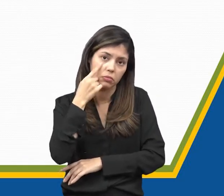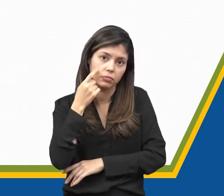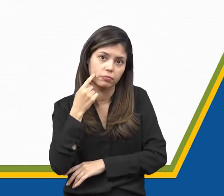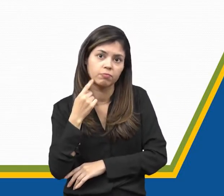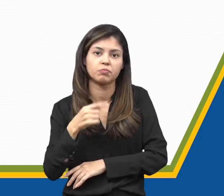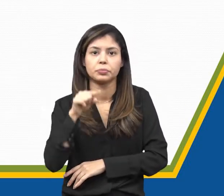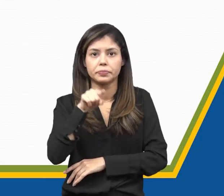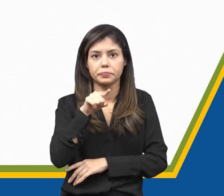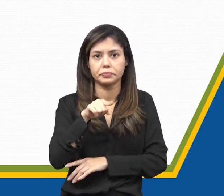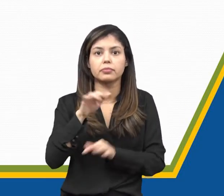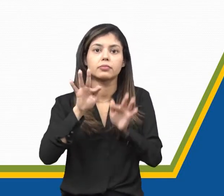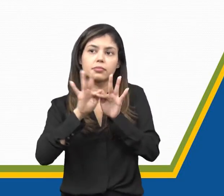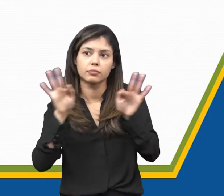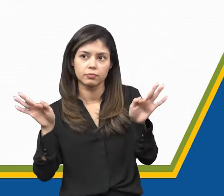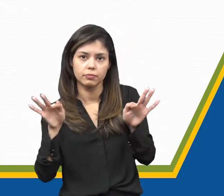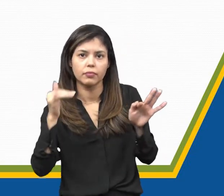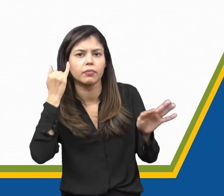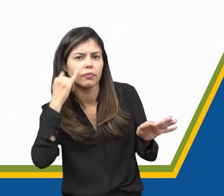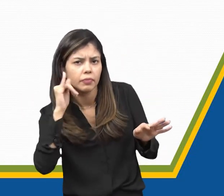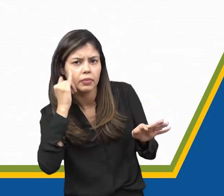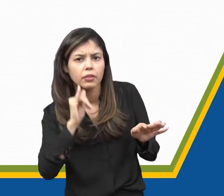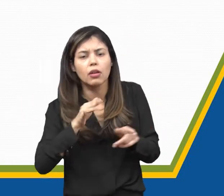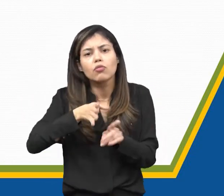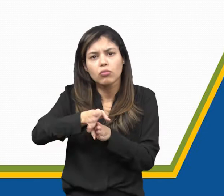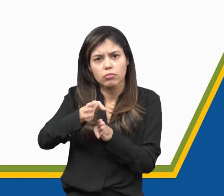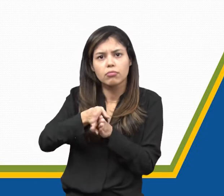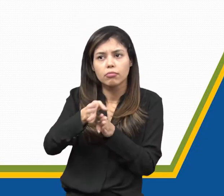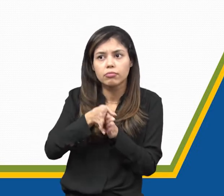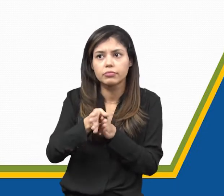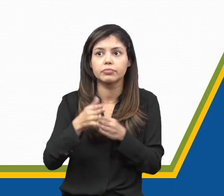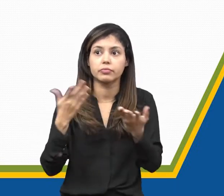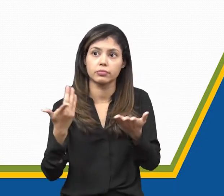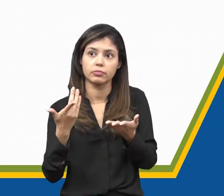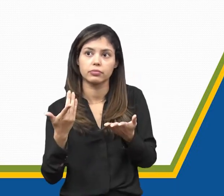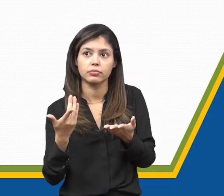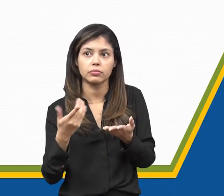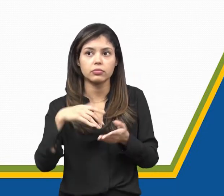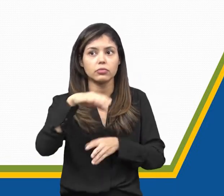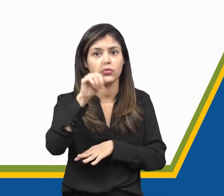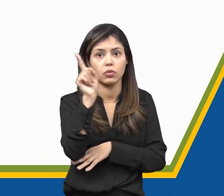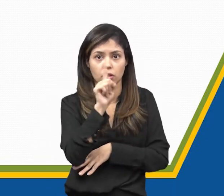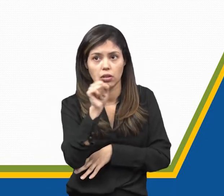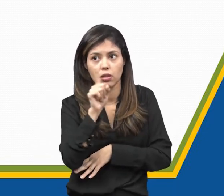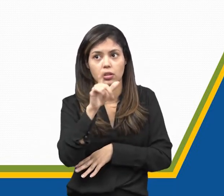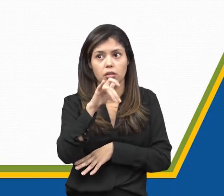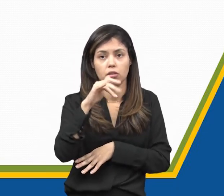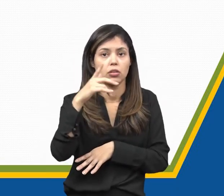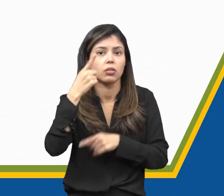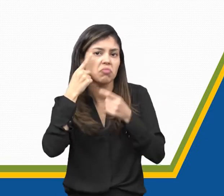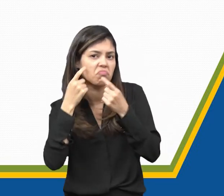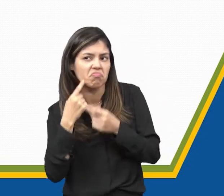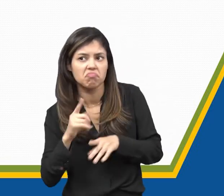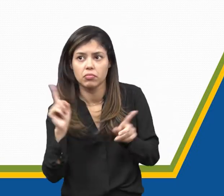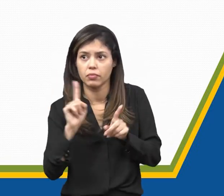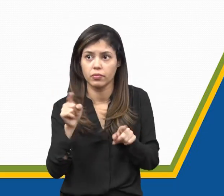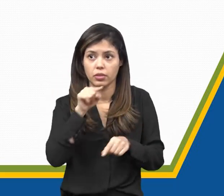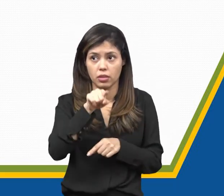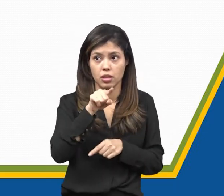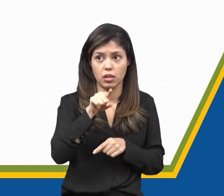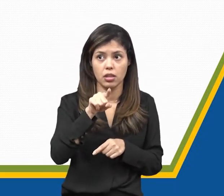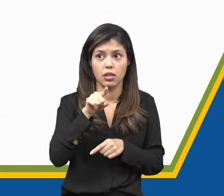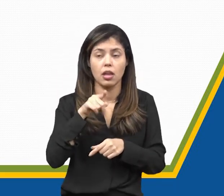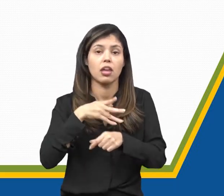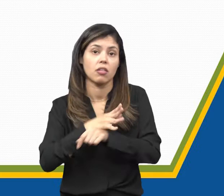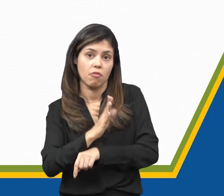Nessa frase, vamos utilizar a ideia de dar conselhos. A frase diz: "No llores, eso